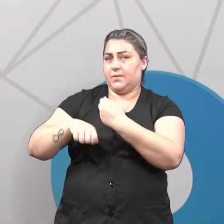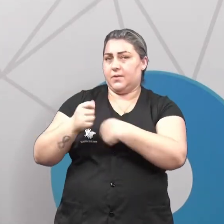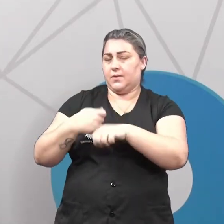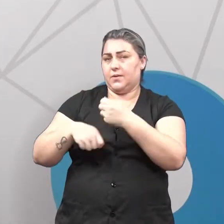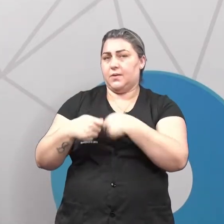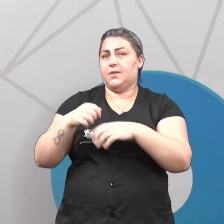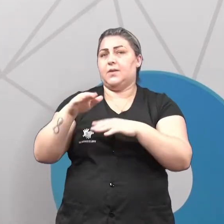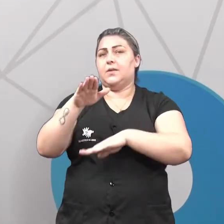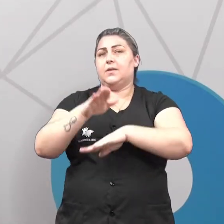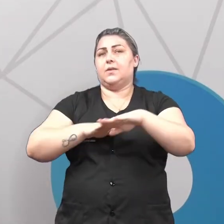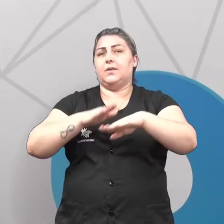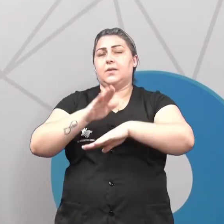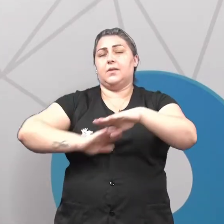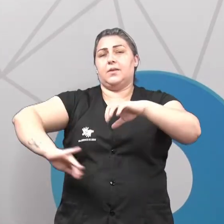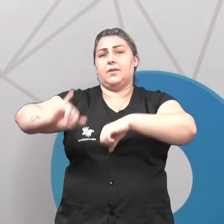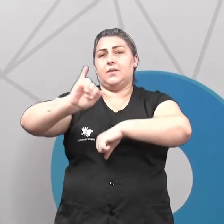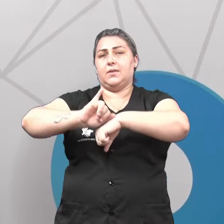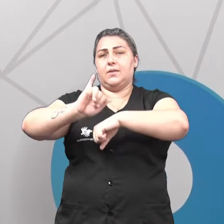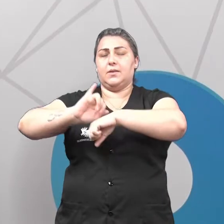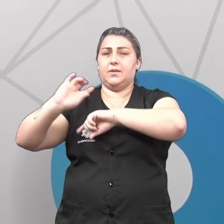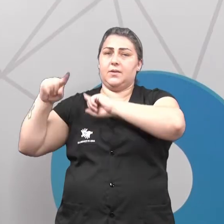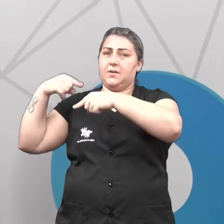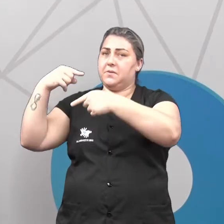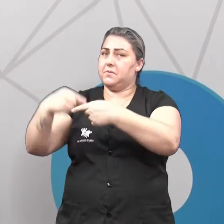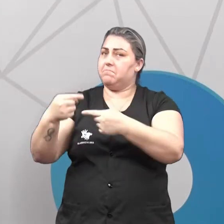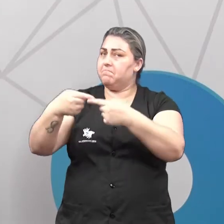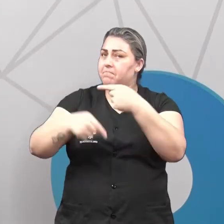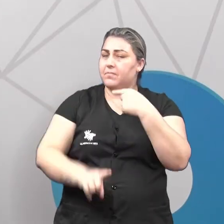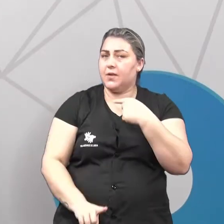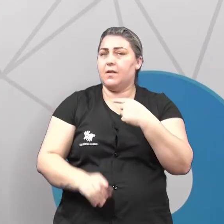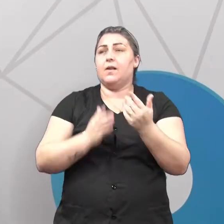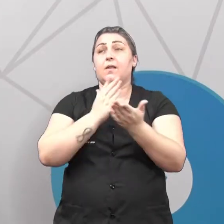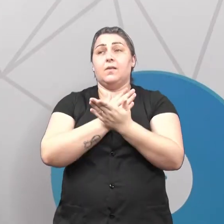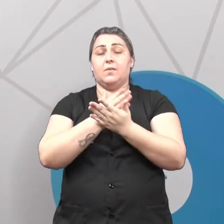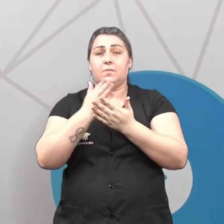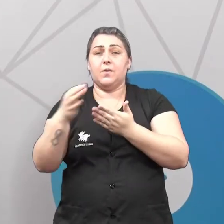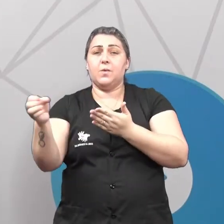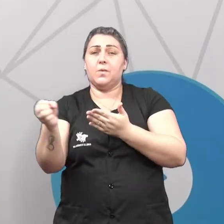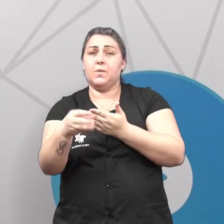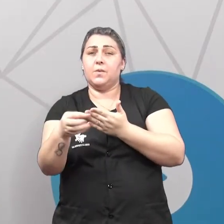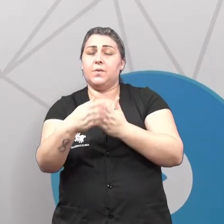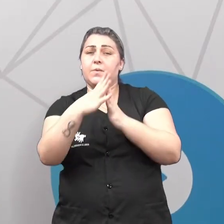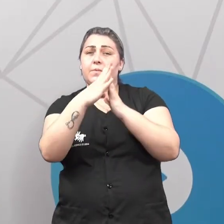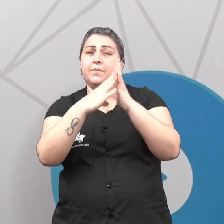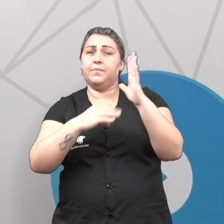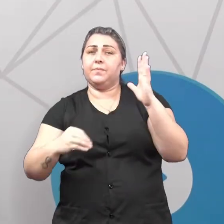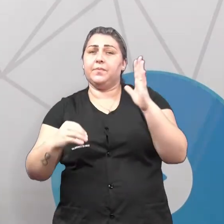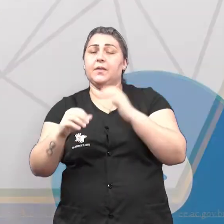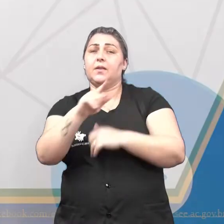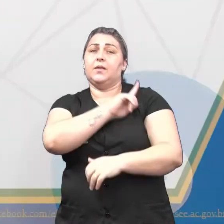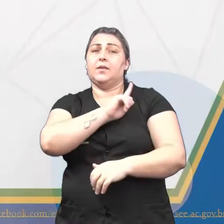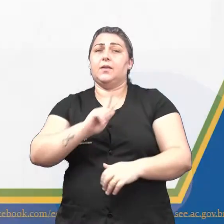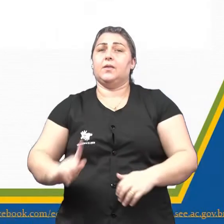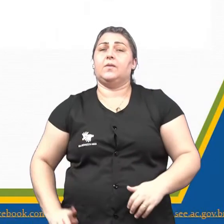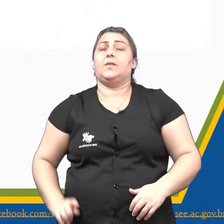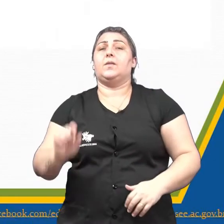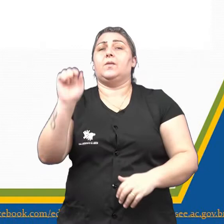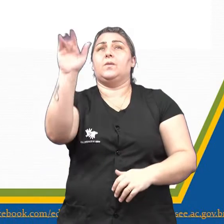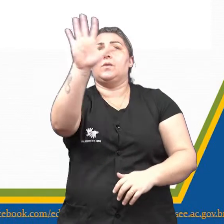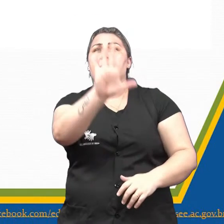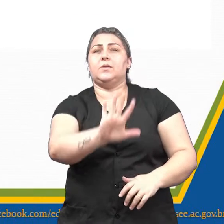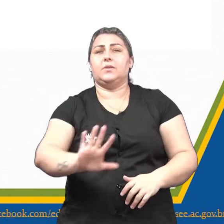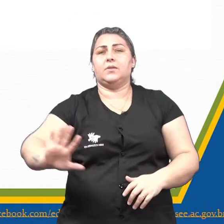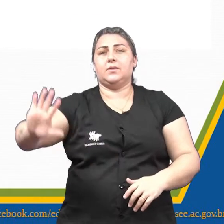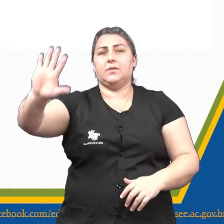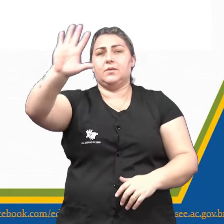colonial chamado de capitanias hereditárias que não deram certo, vai começar um novo modelo chamado de governo geral.